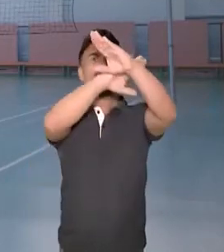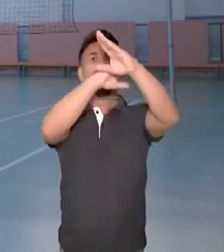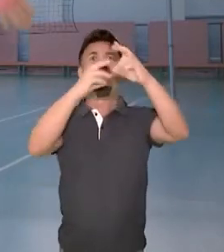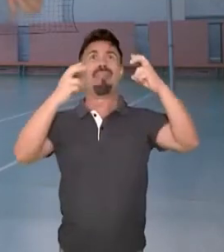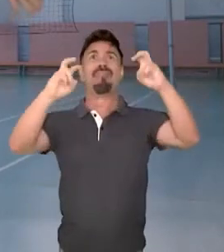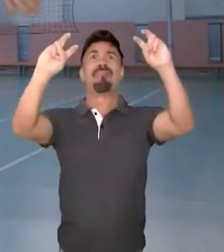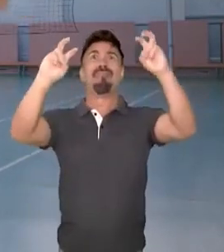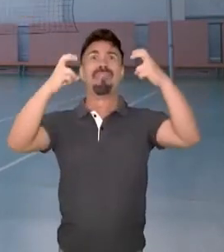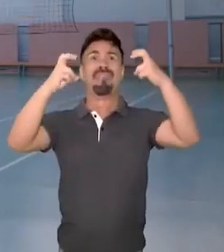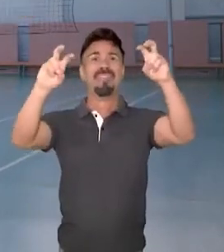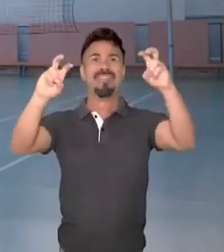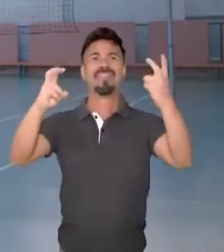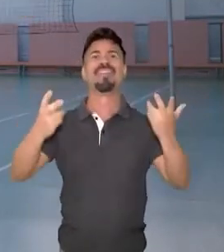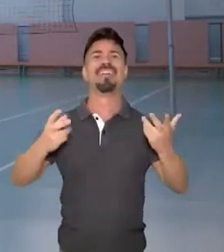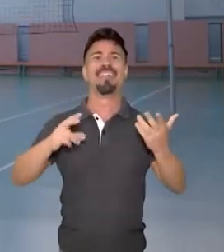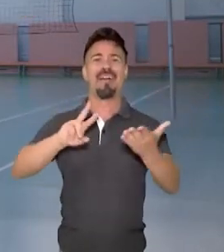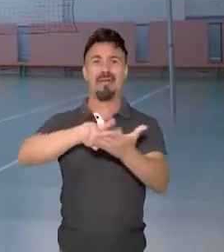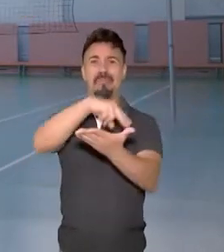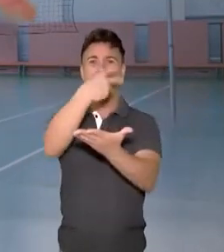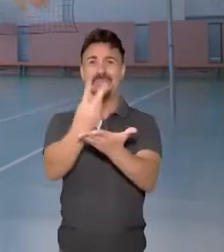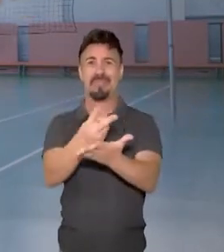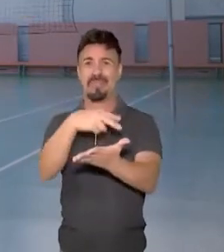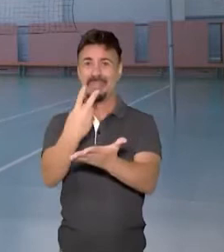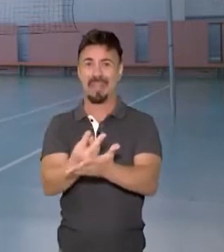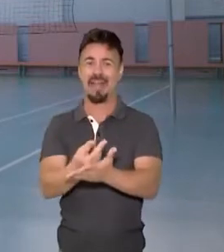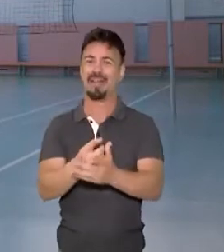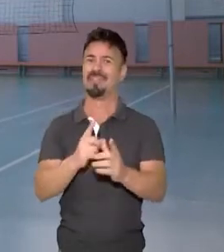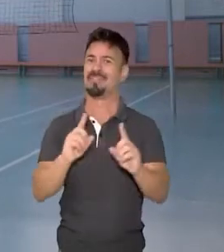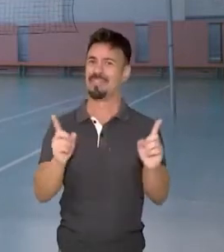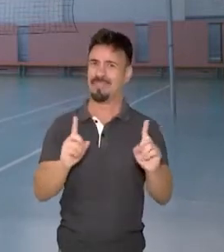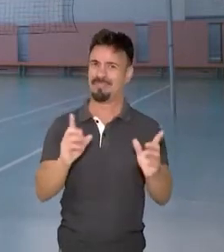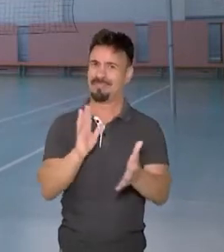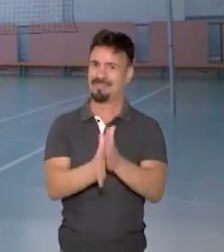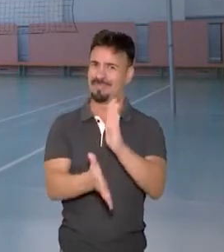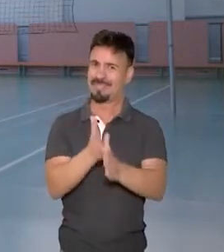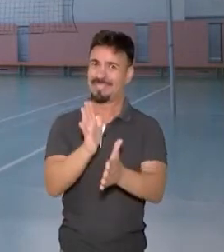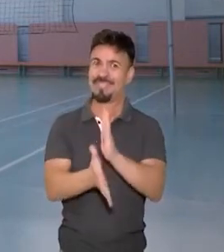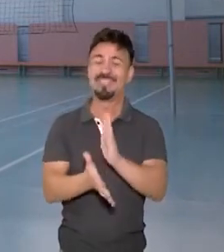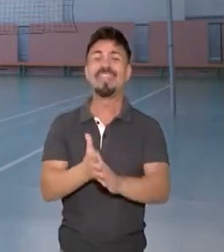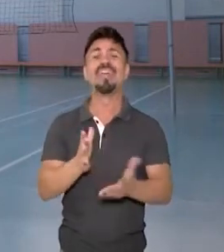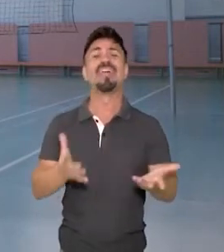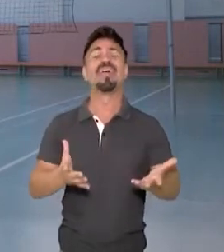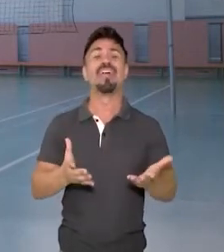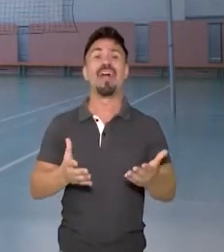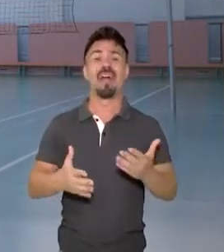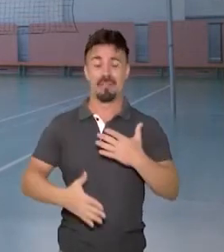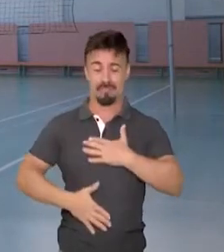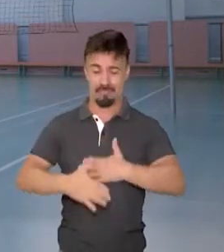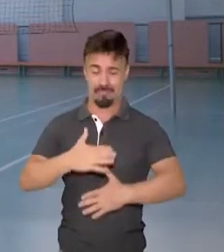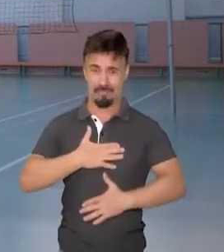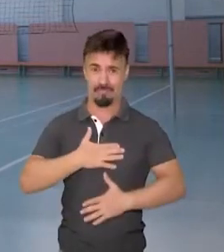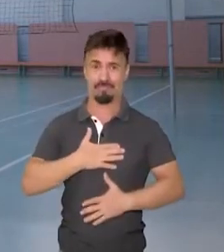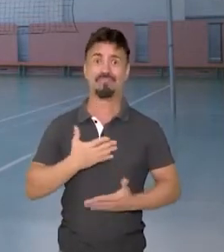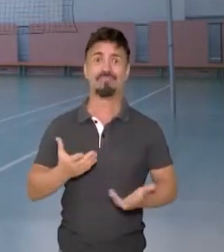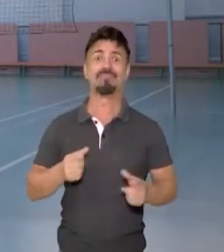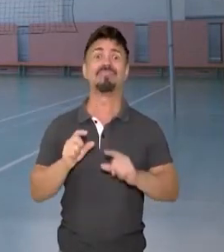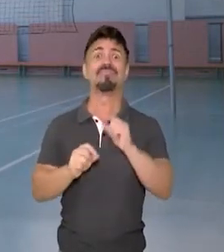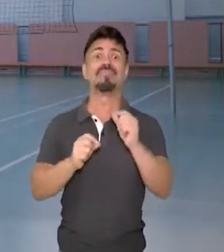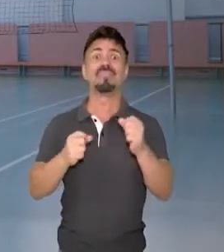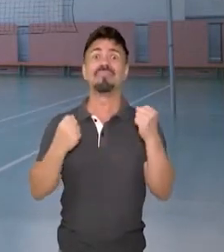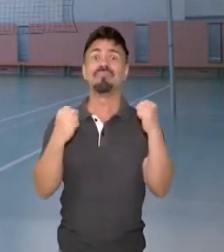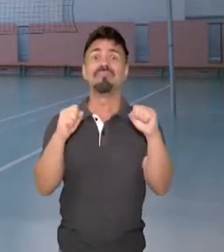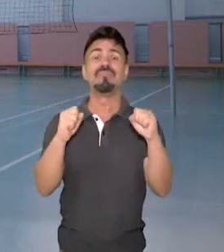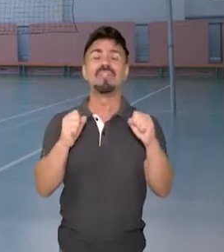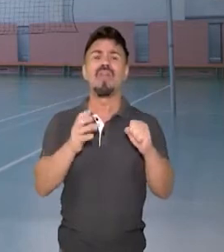daqui de casa fazendo ginástica dando mortal para trás não pessoal não é isso ginástica de condicionamento físico Como o próprio nome já diz